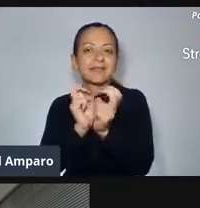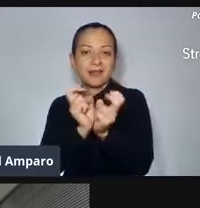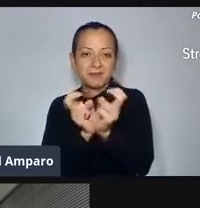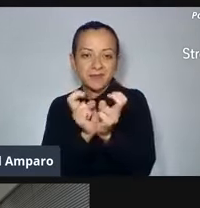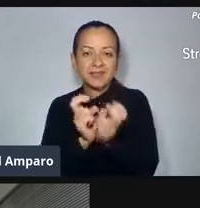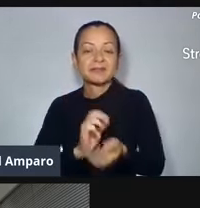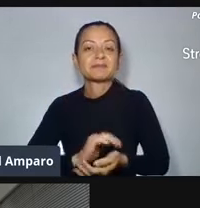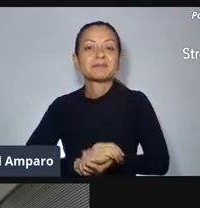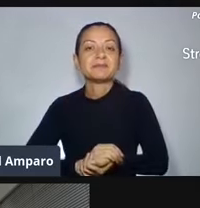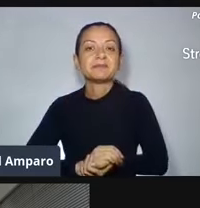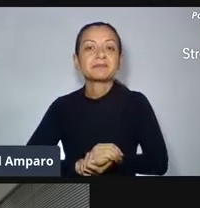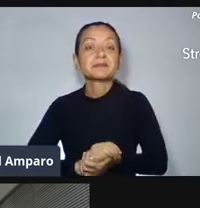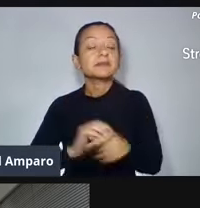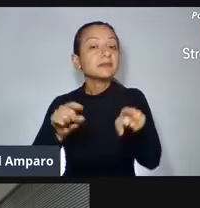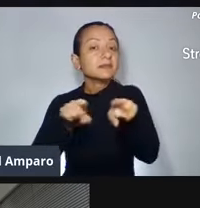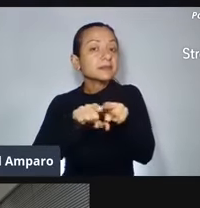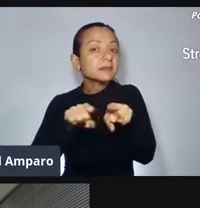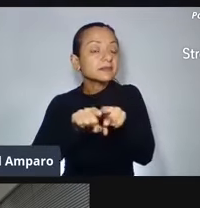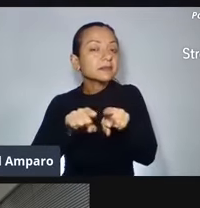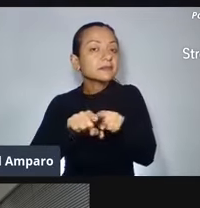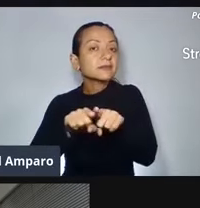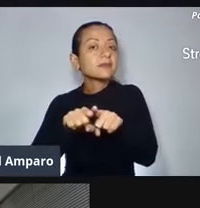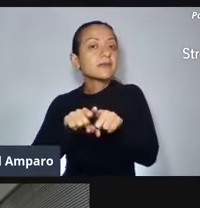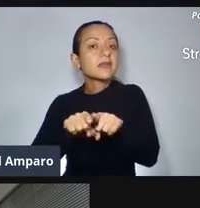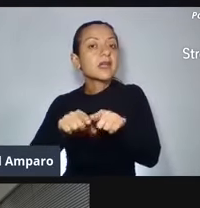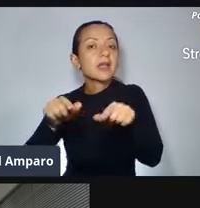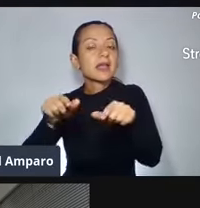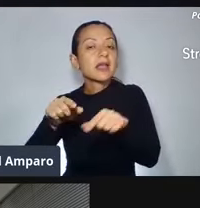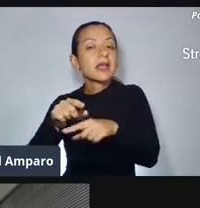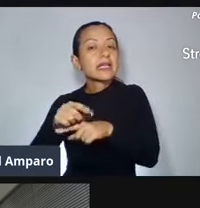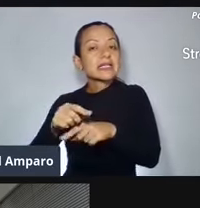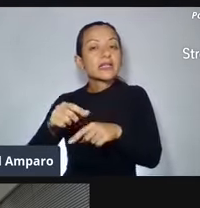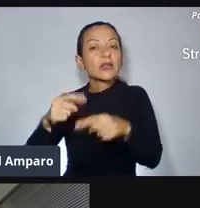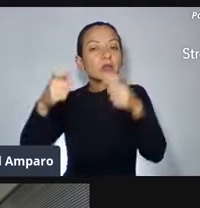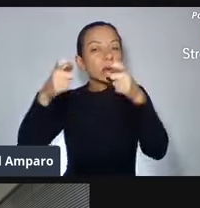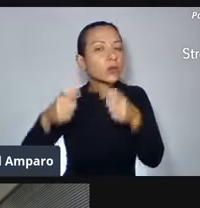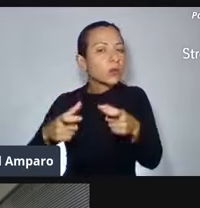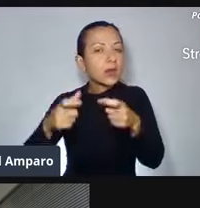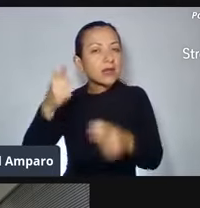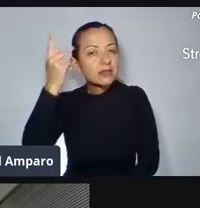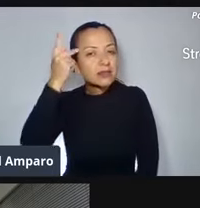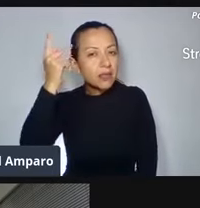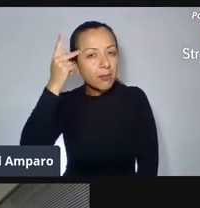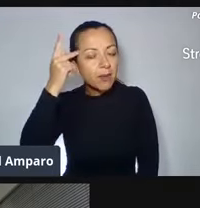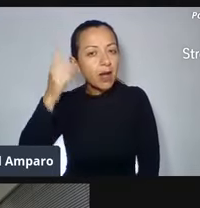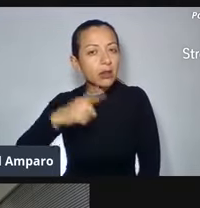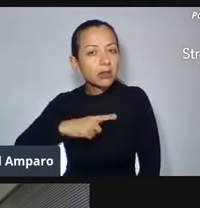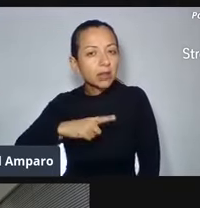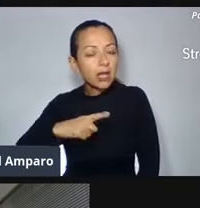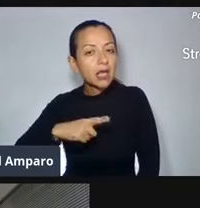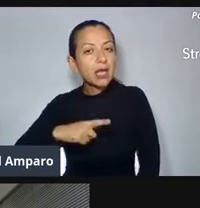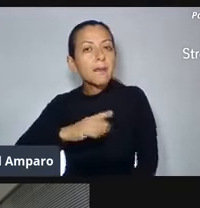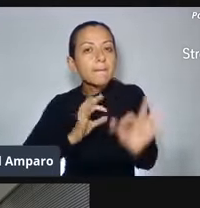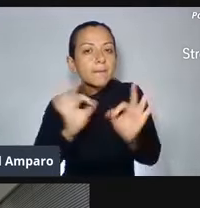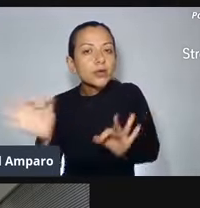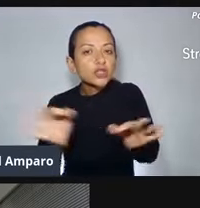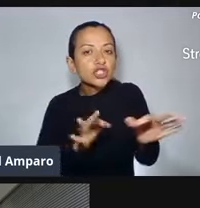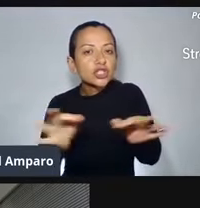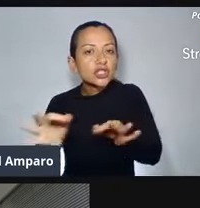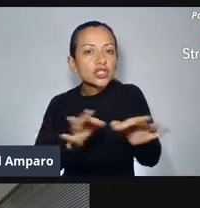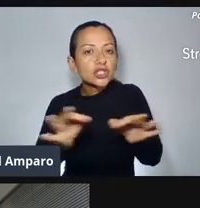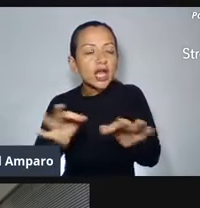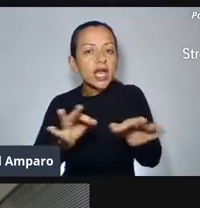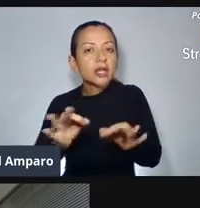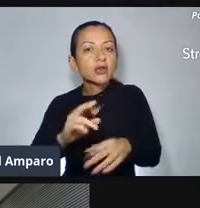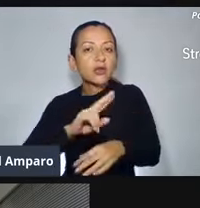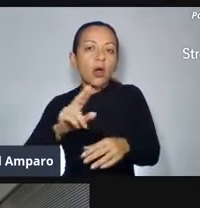e desenvolve também na cidade de São Paulo um projeto chamado